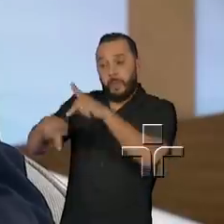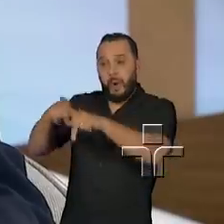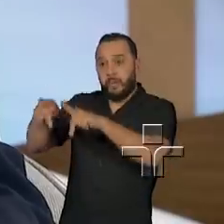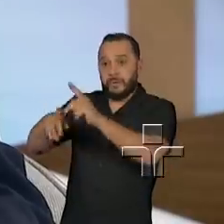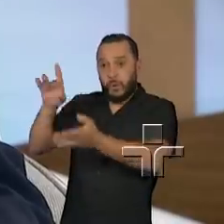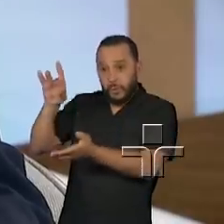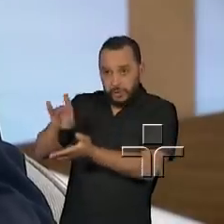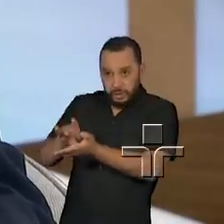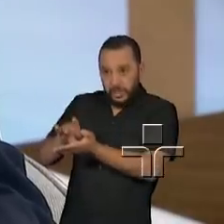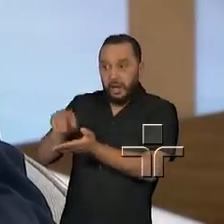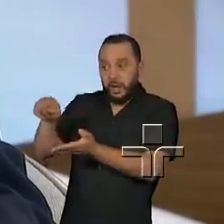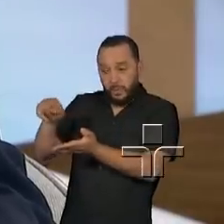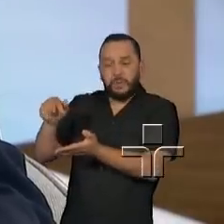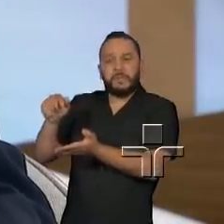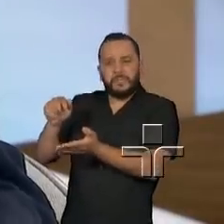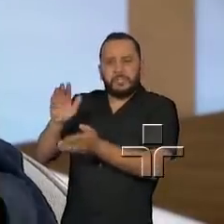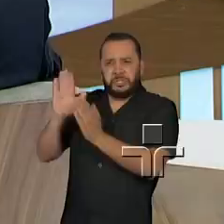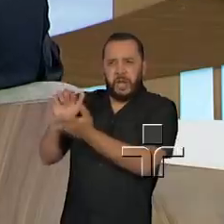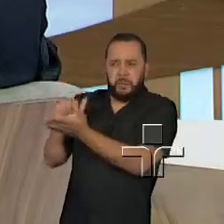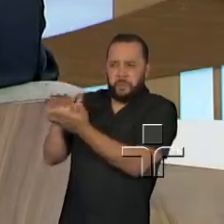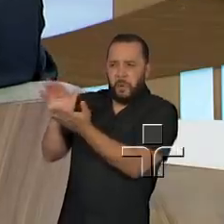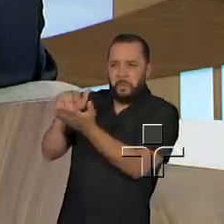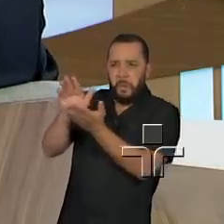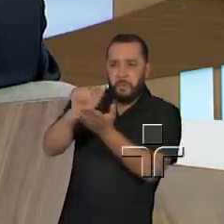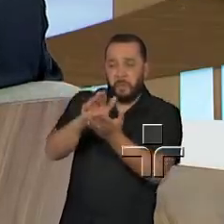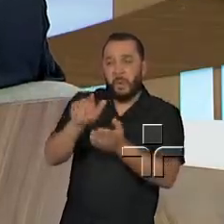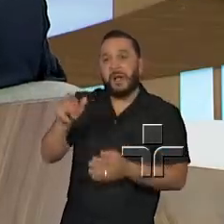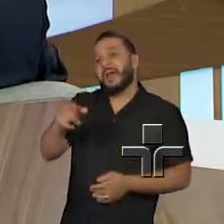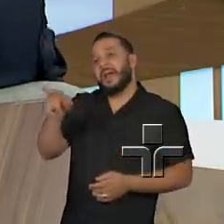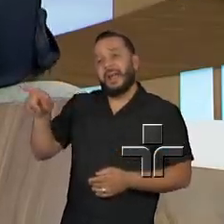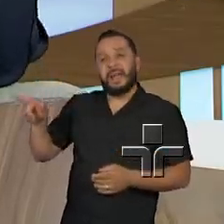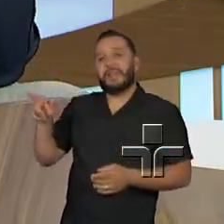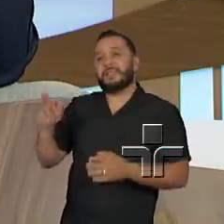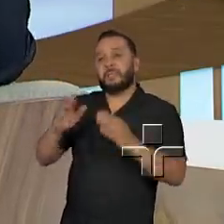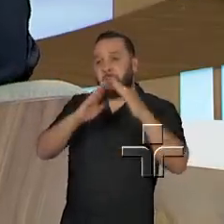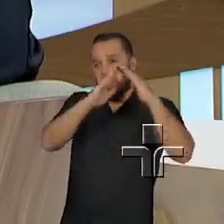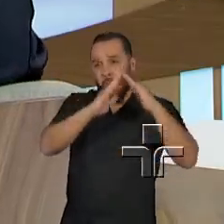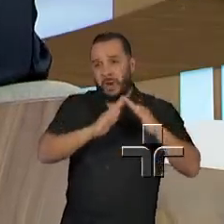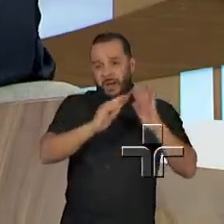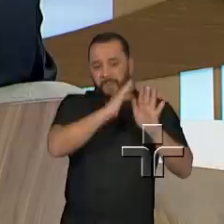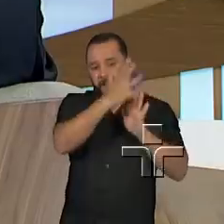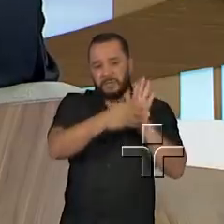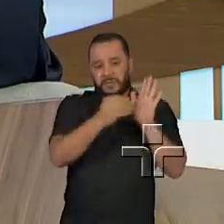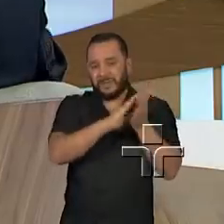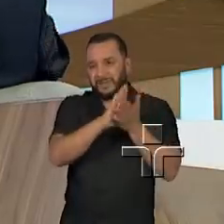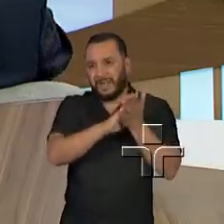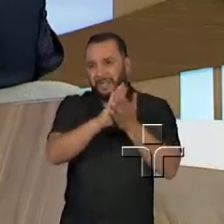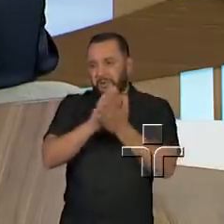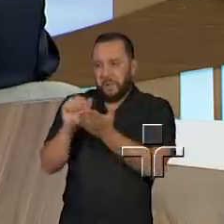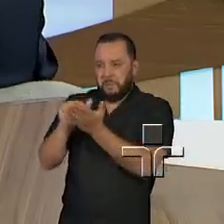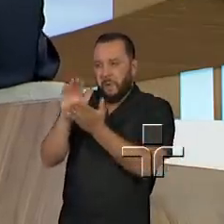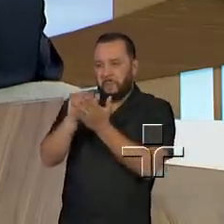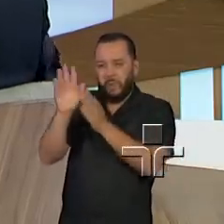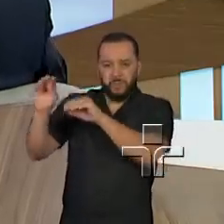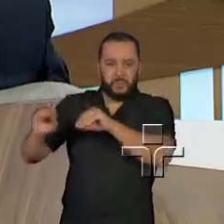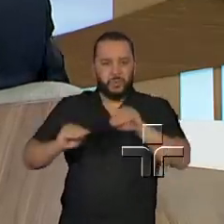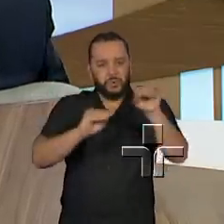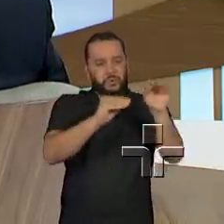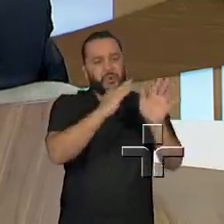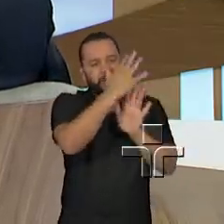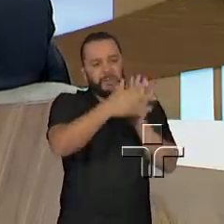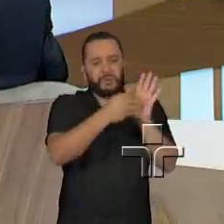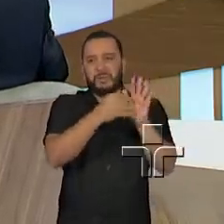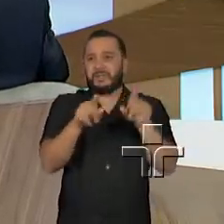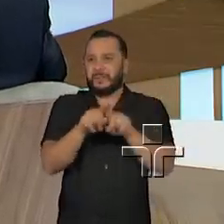foram expulsos de suas terras, que muitos deles não moravam na Amazônia, foram expulsos para a Amazônia, muitos deles não moravam no Xingu, o Xingu já